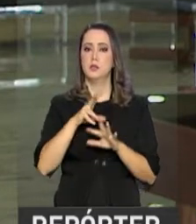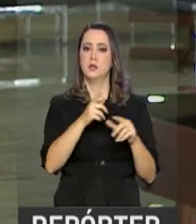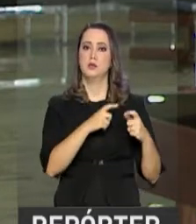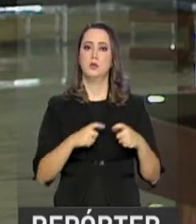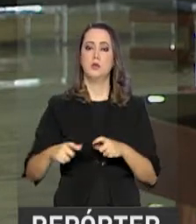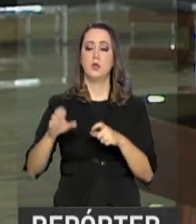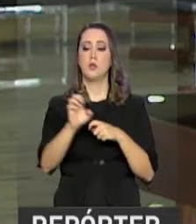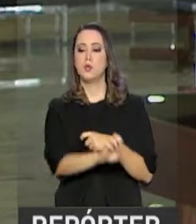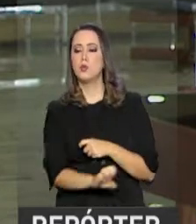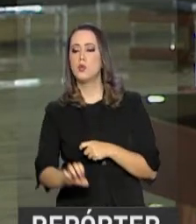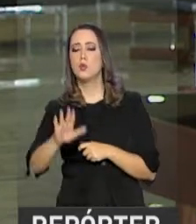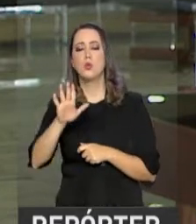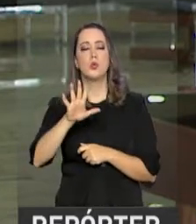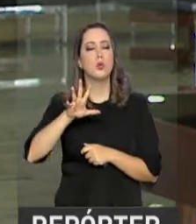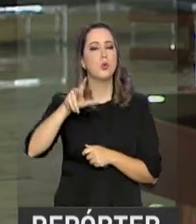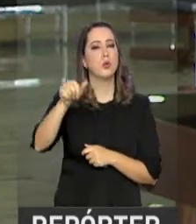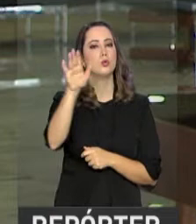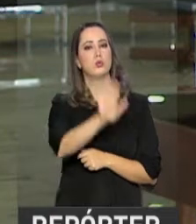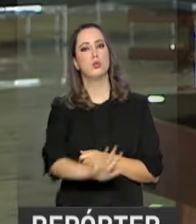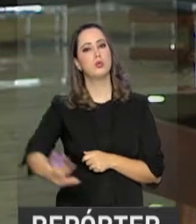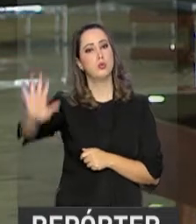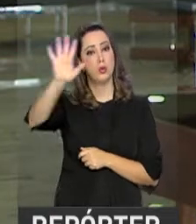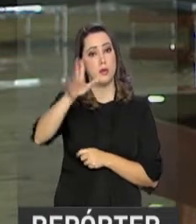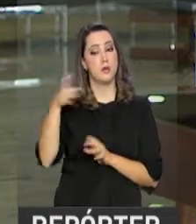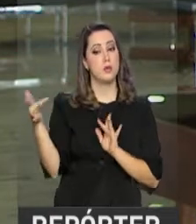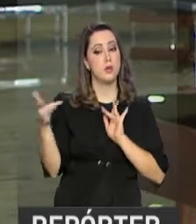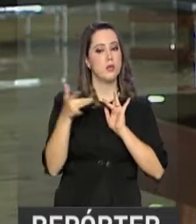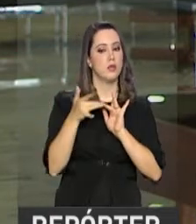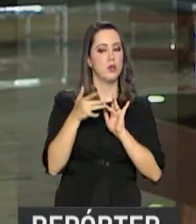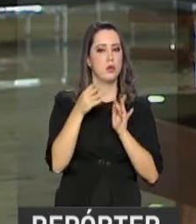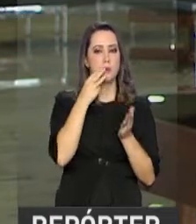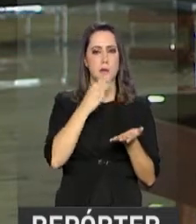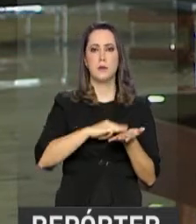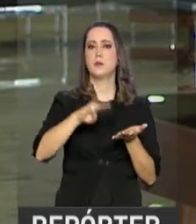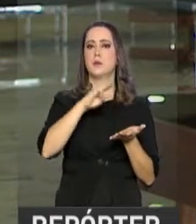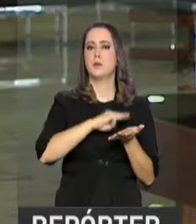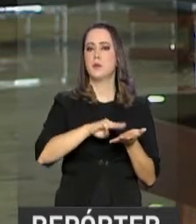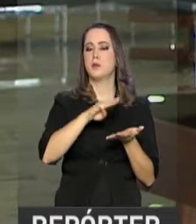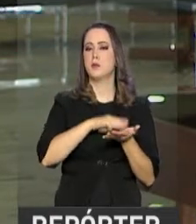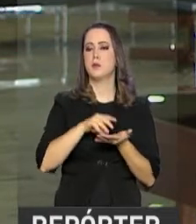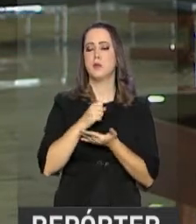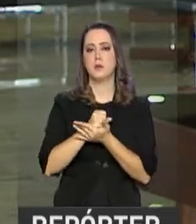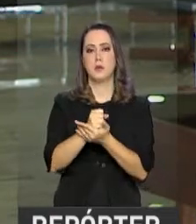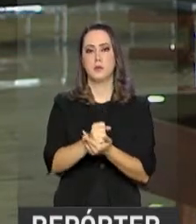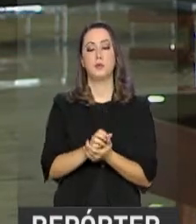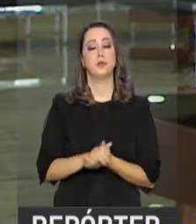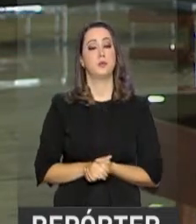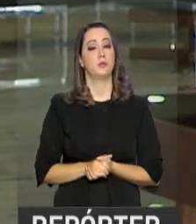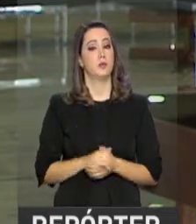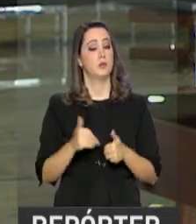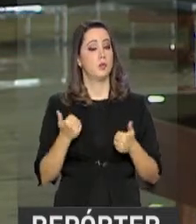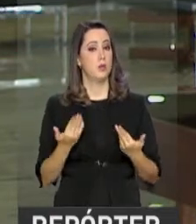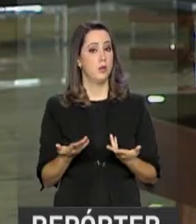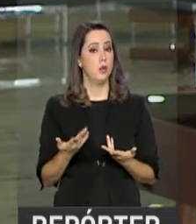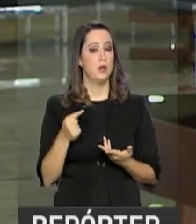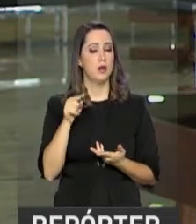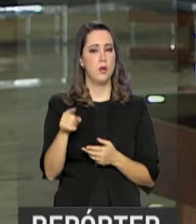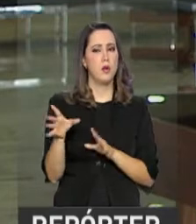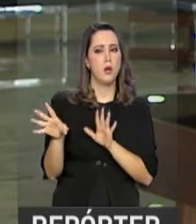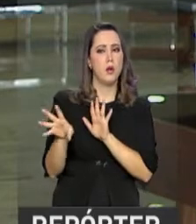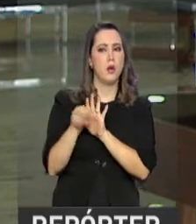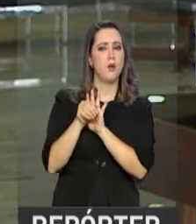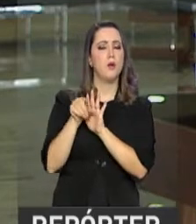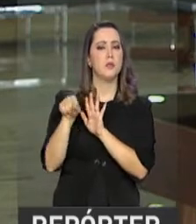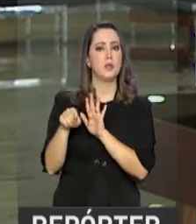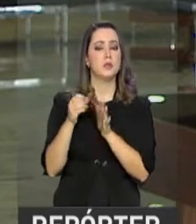da federação estejam conectadas ao sistema e disponibilizando o serviço a inspiração em relação